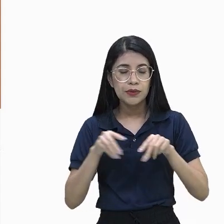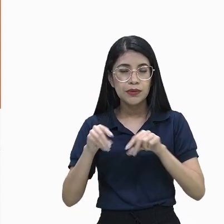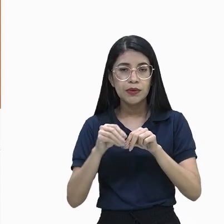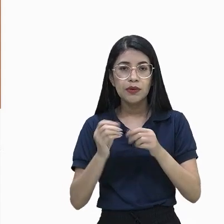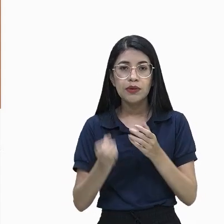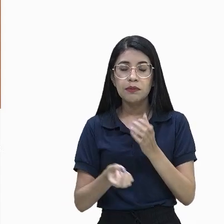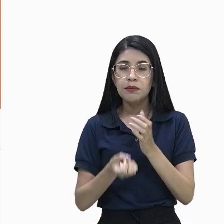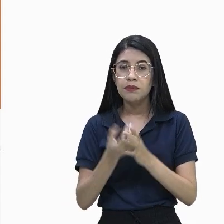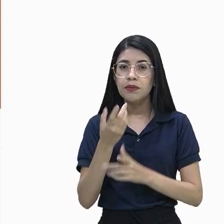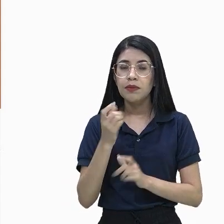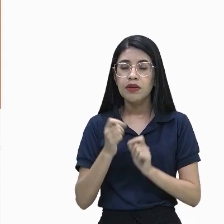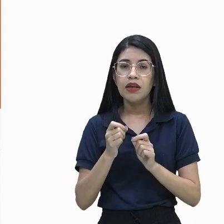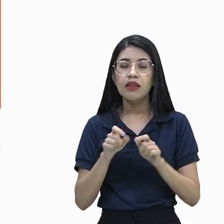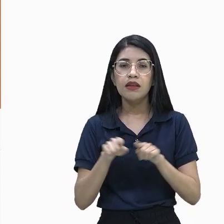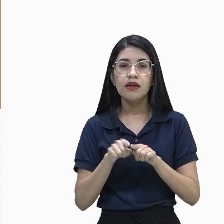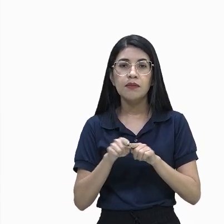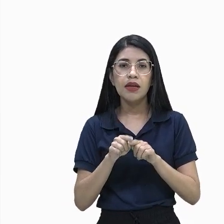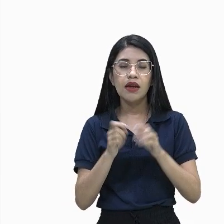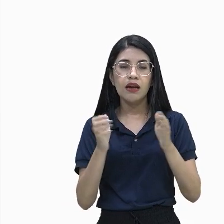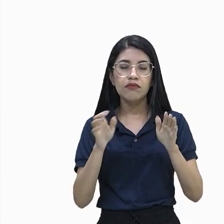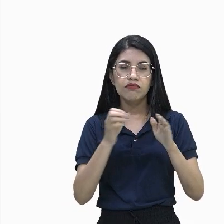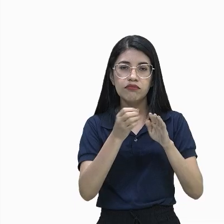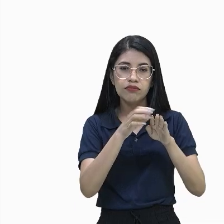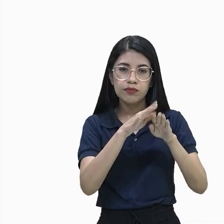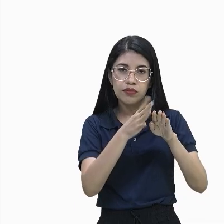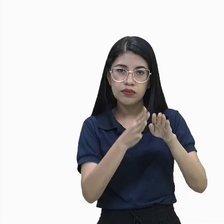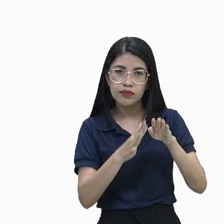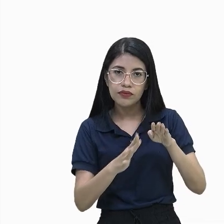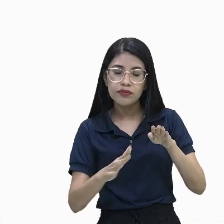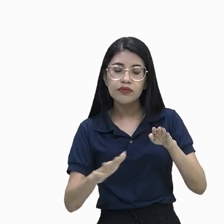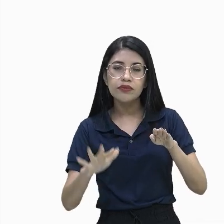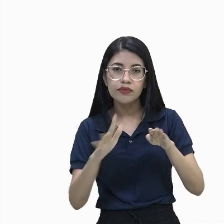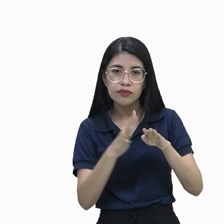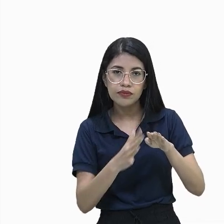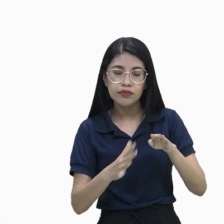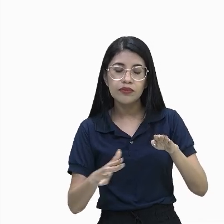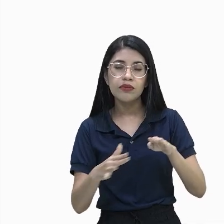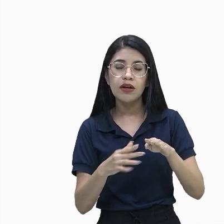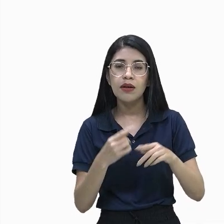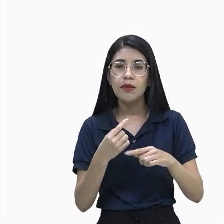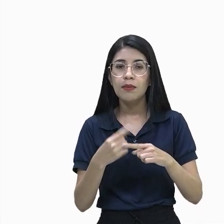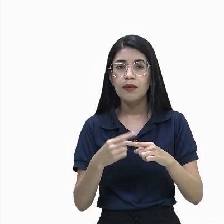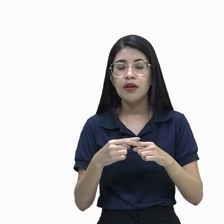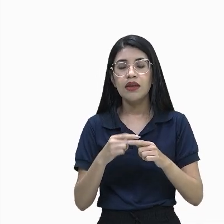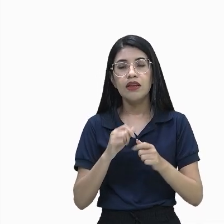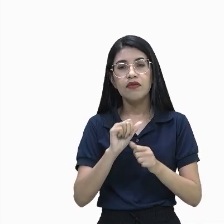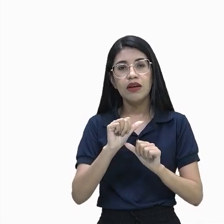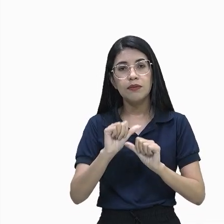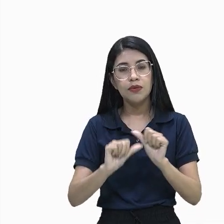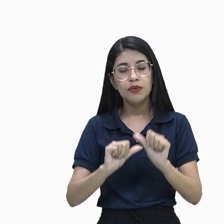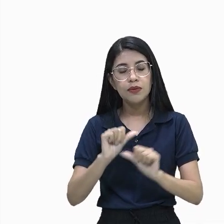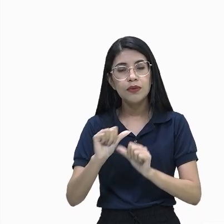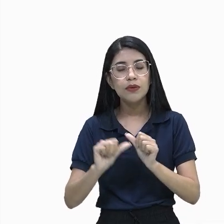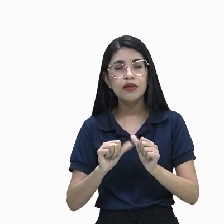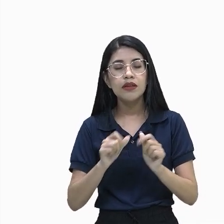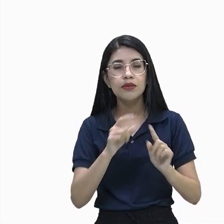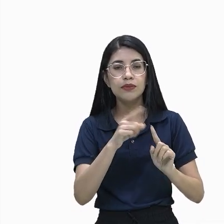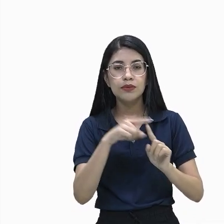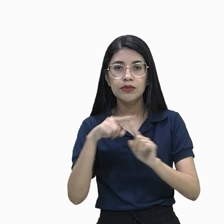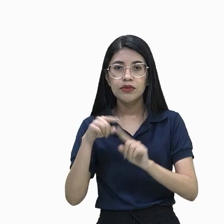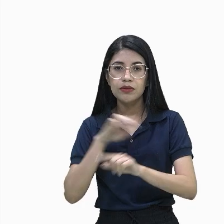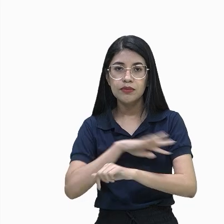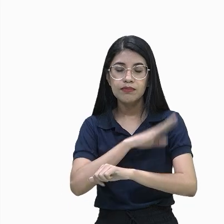quê? A erosão, gente. A erosão é o processo de modelagem das formas de relevo e